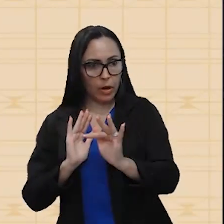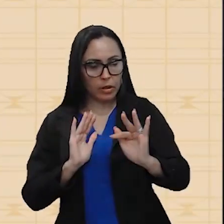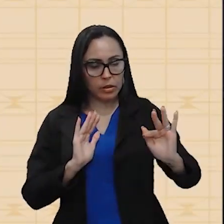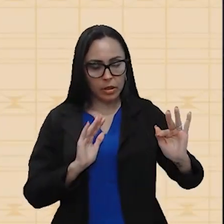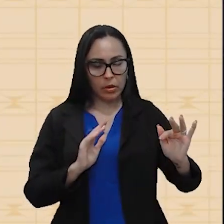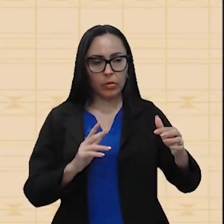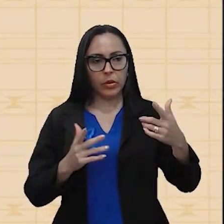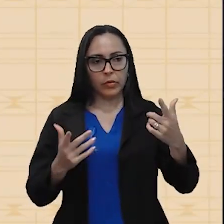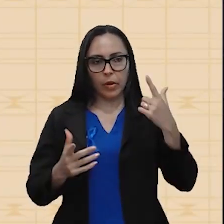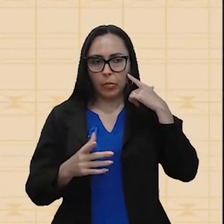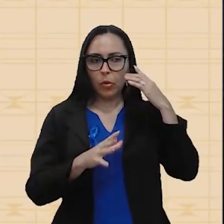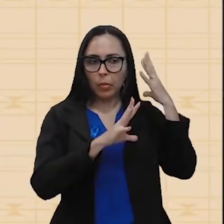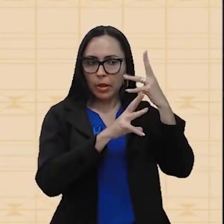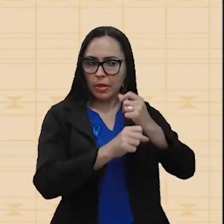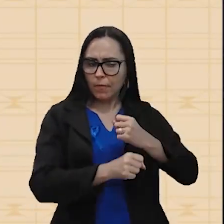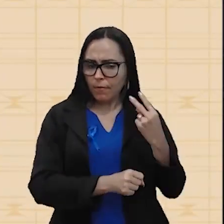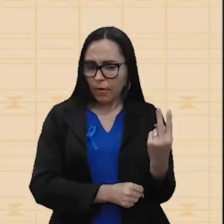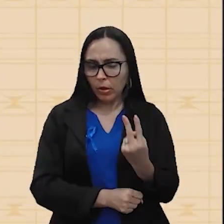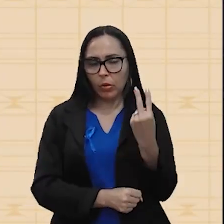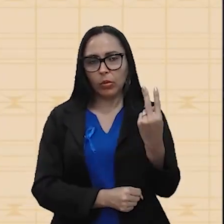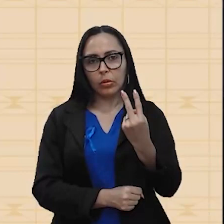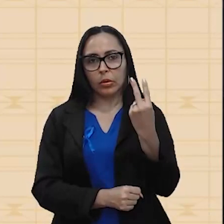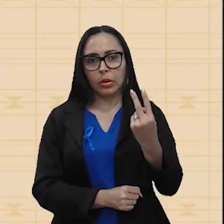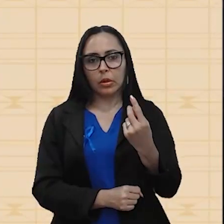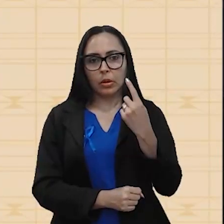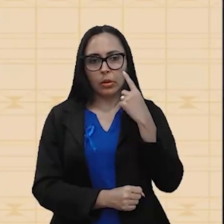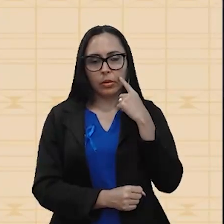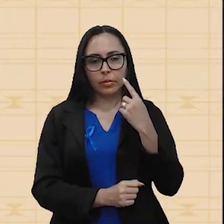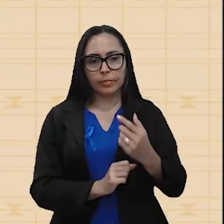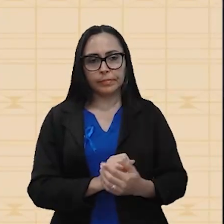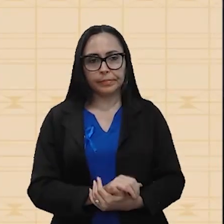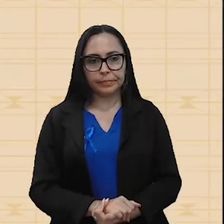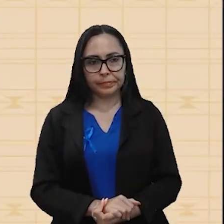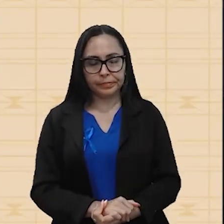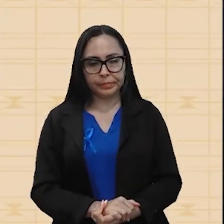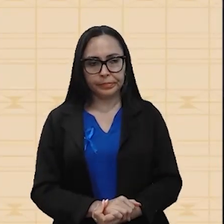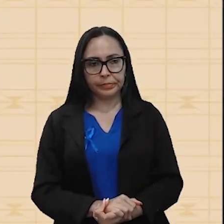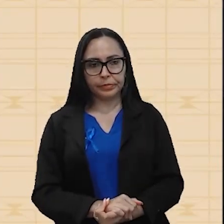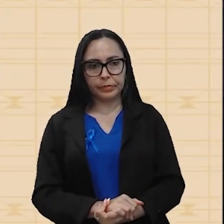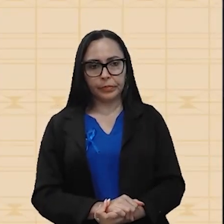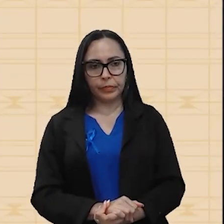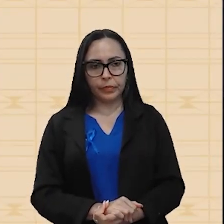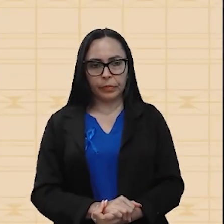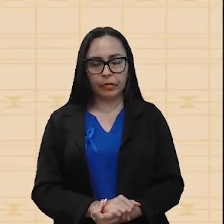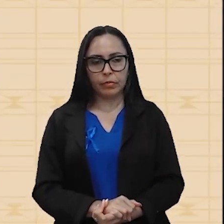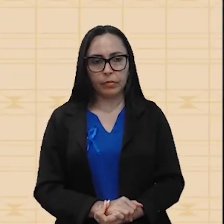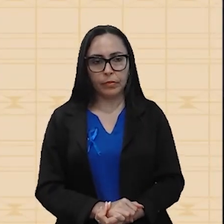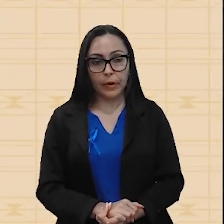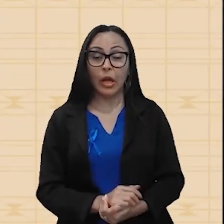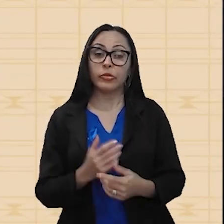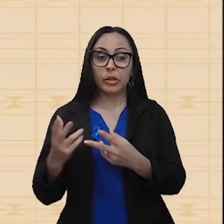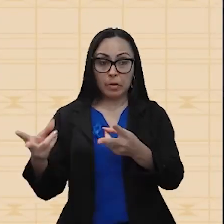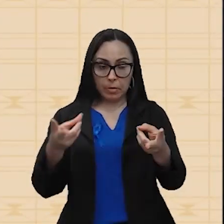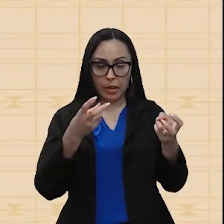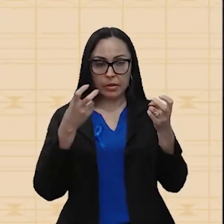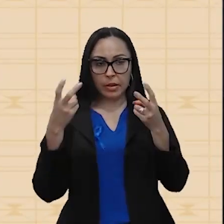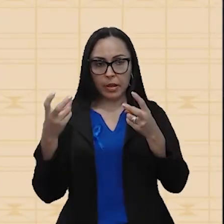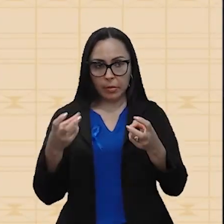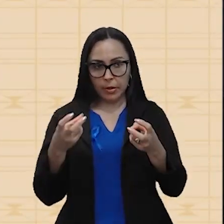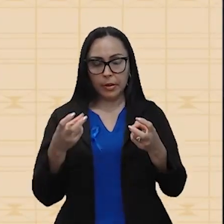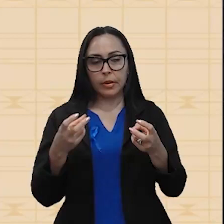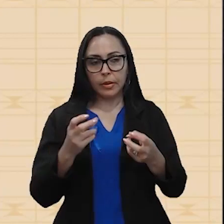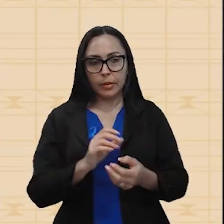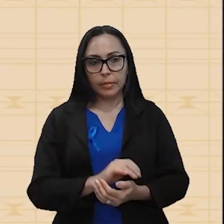um valor com um único denominador, beleza? Como é que eu faço isso? A gente percebe